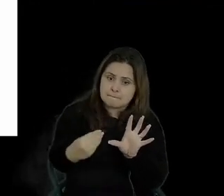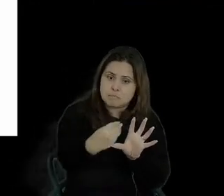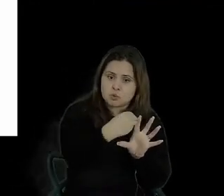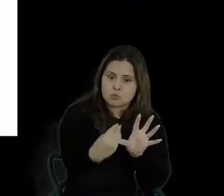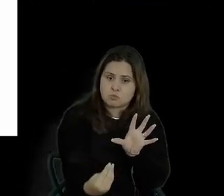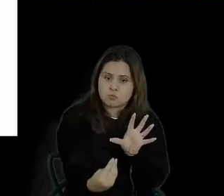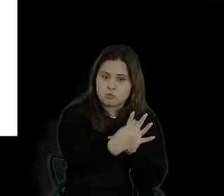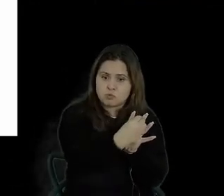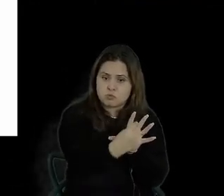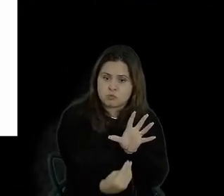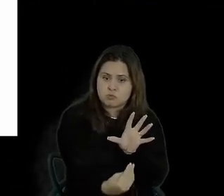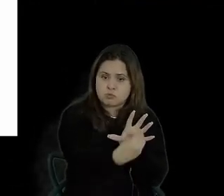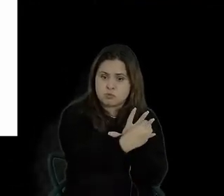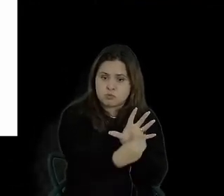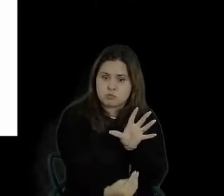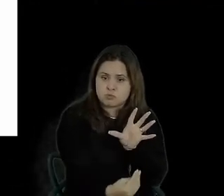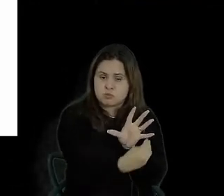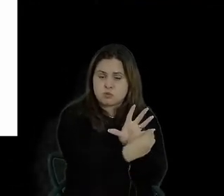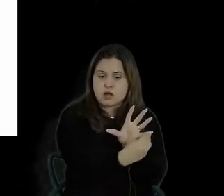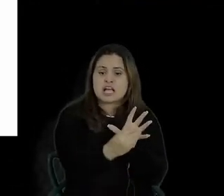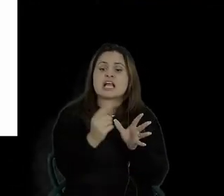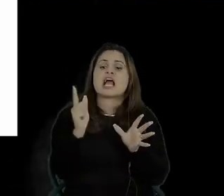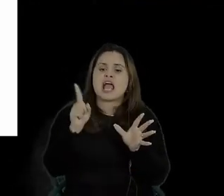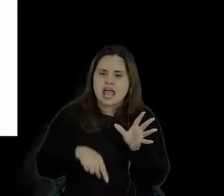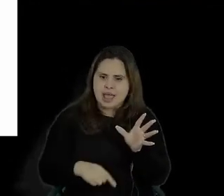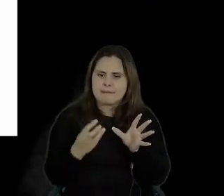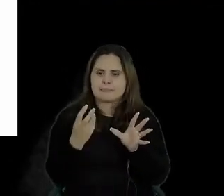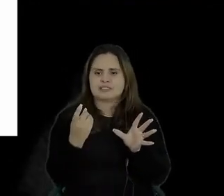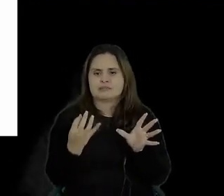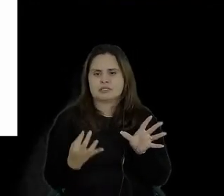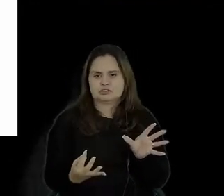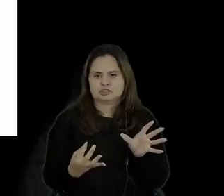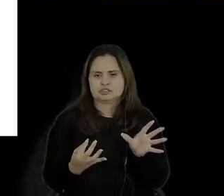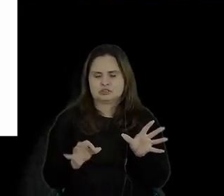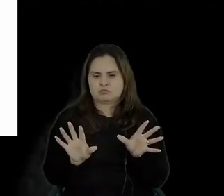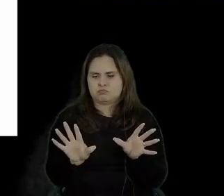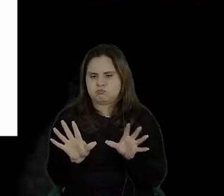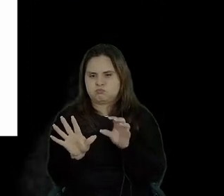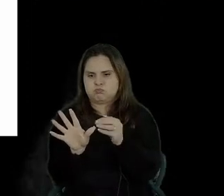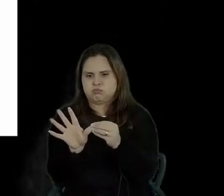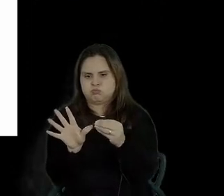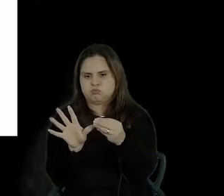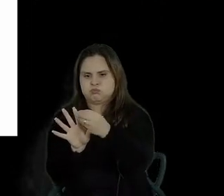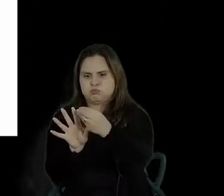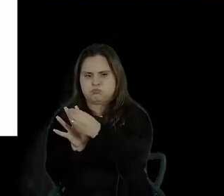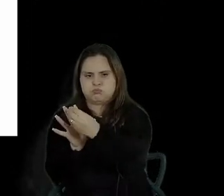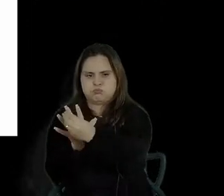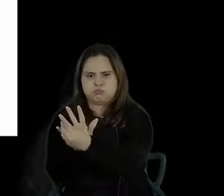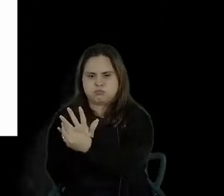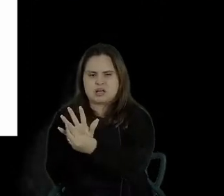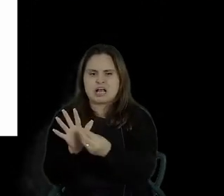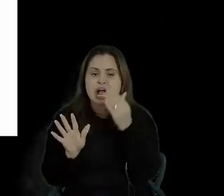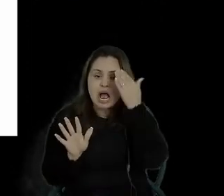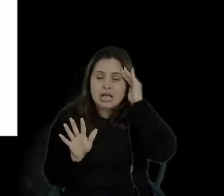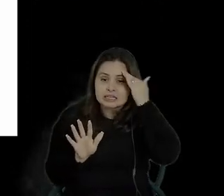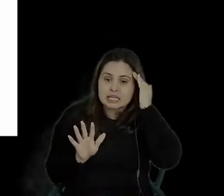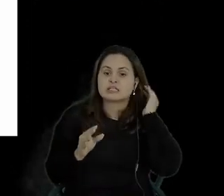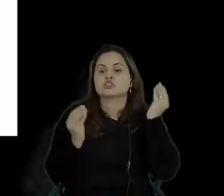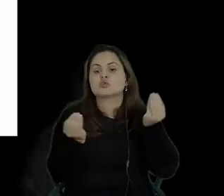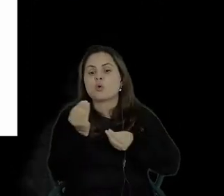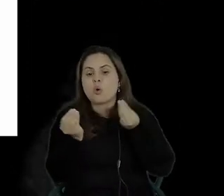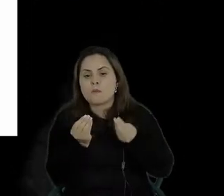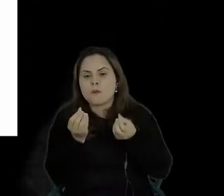na geometria para entender. E depois a gente consegue entender, por exemplo, como que são as pressões, como que